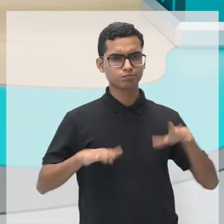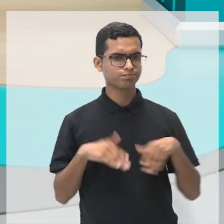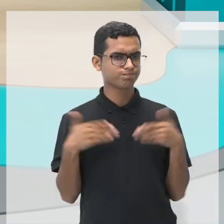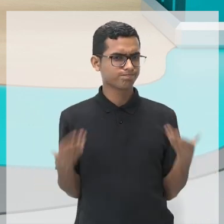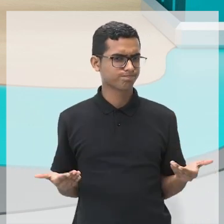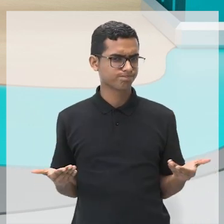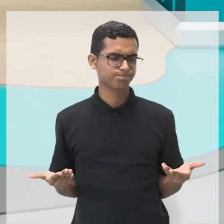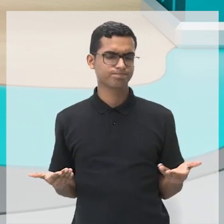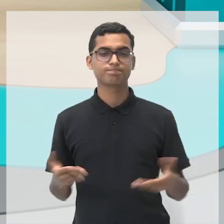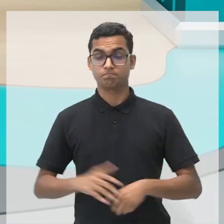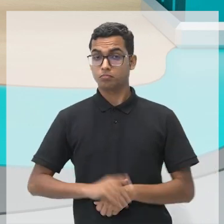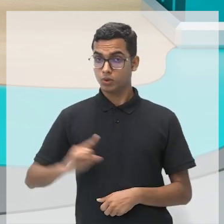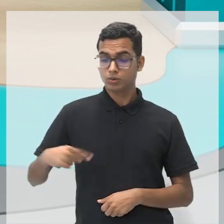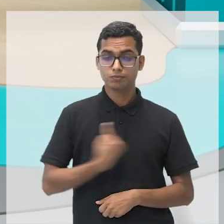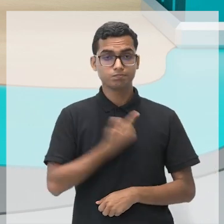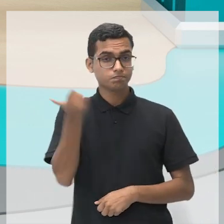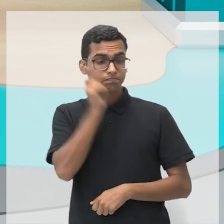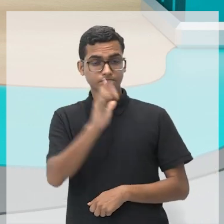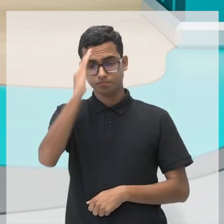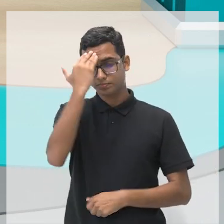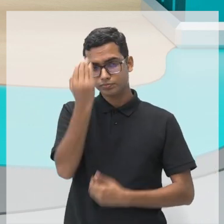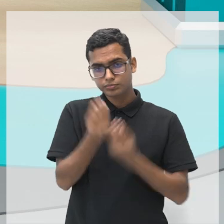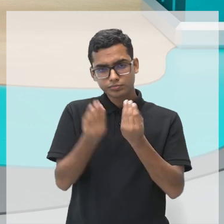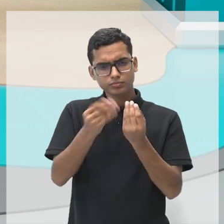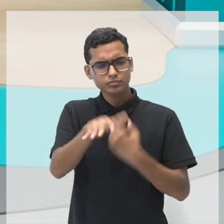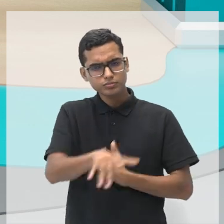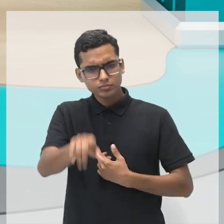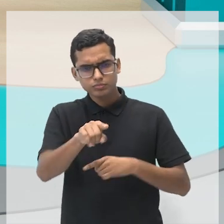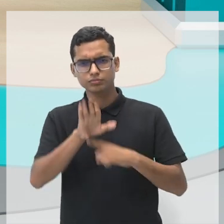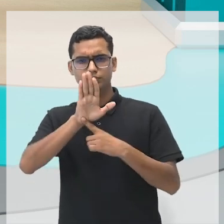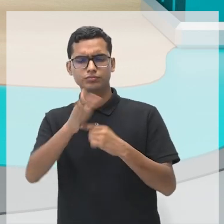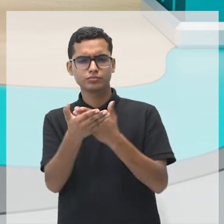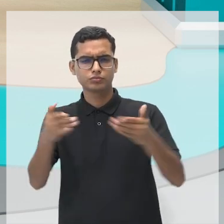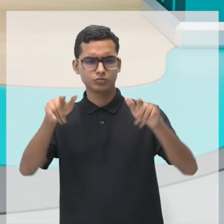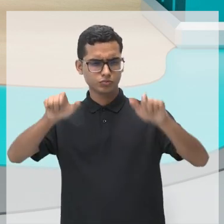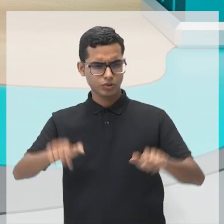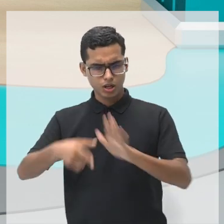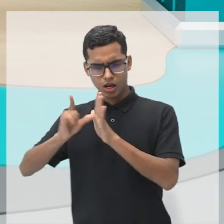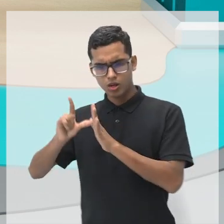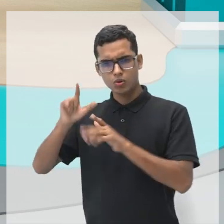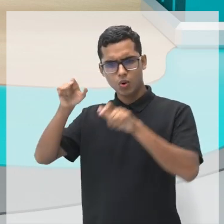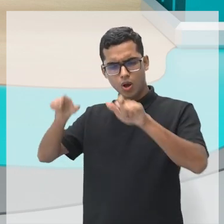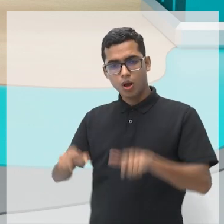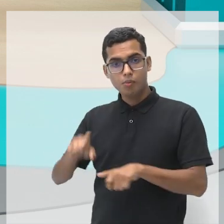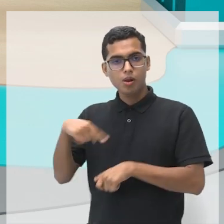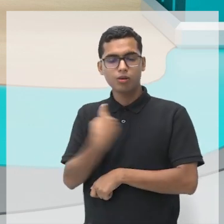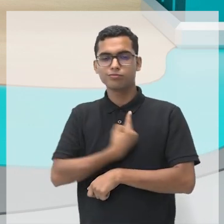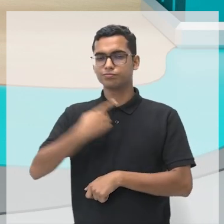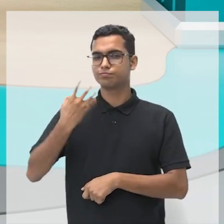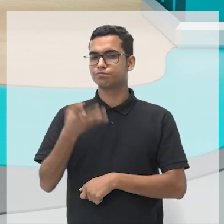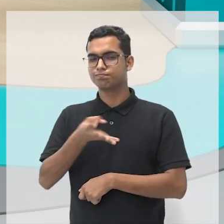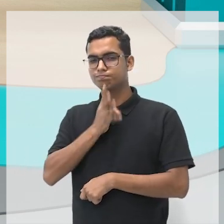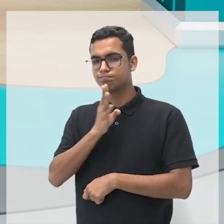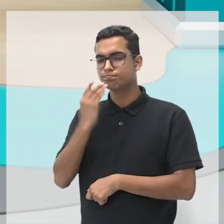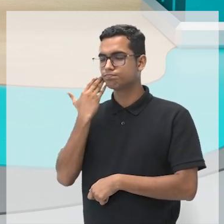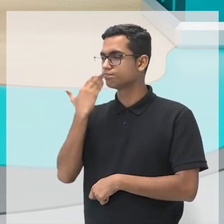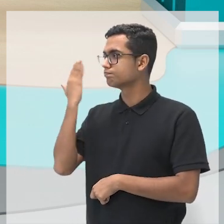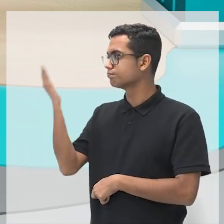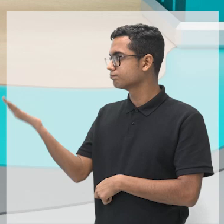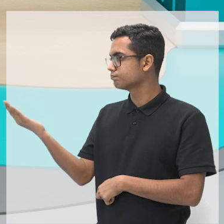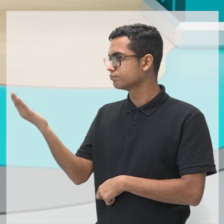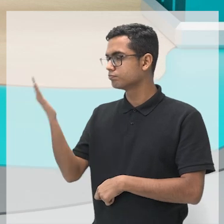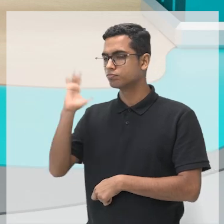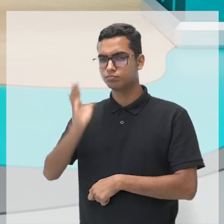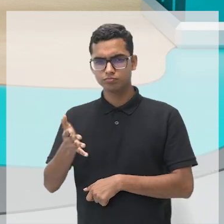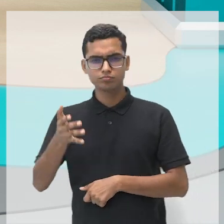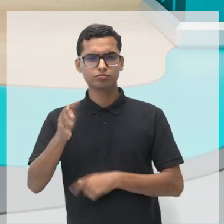Para a gente entender, eu levei vocês para aquele ambiente para que nós pudéssemos conhecer isso aqui. E aí, como eu já